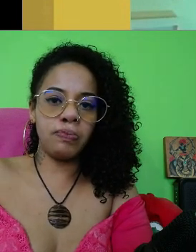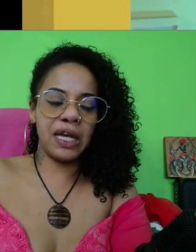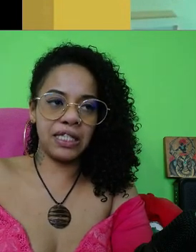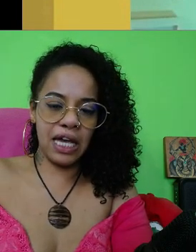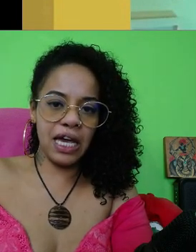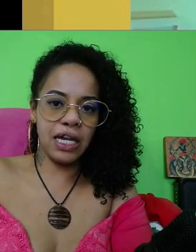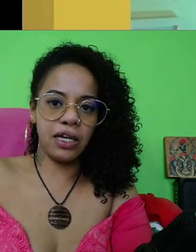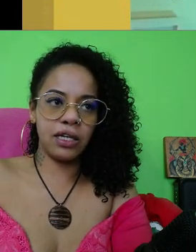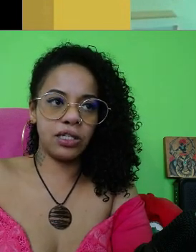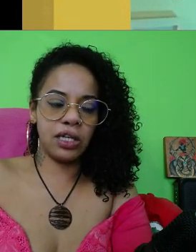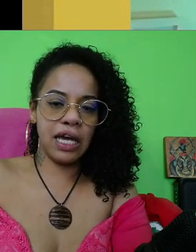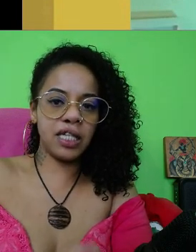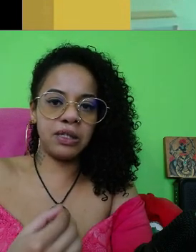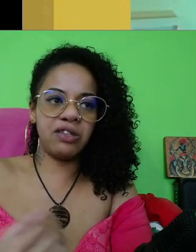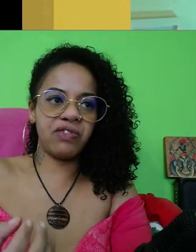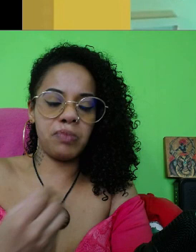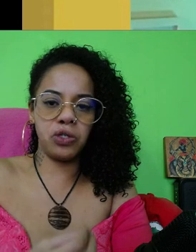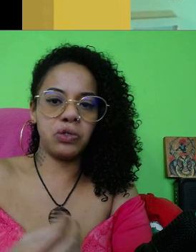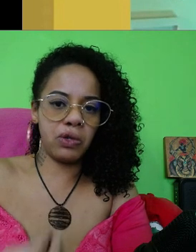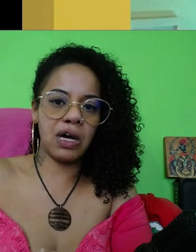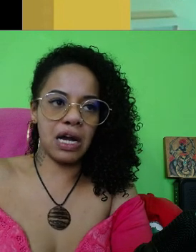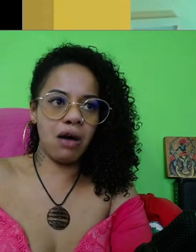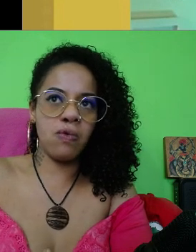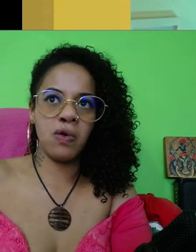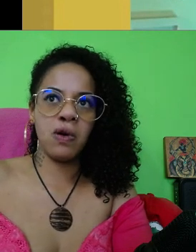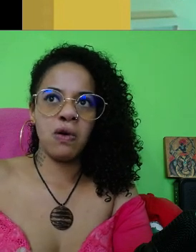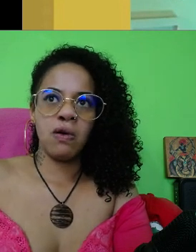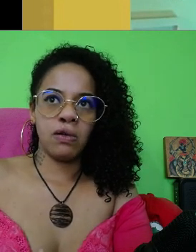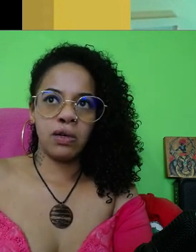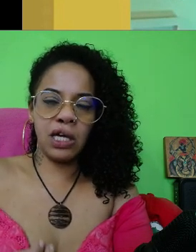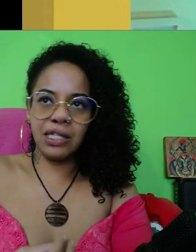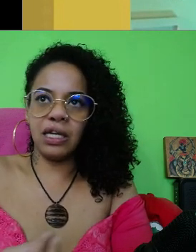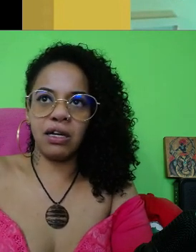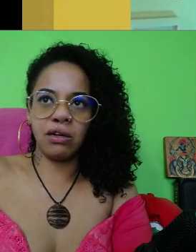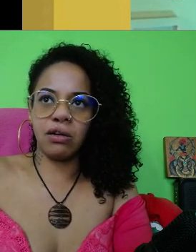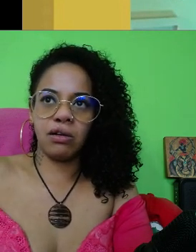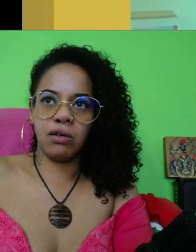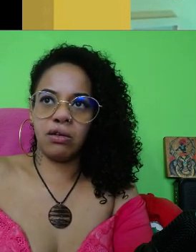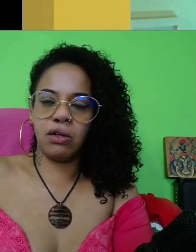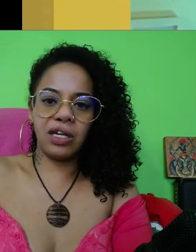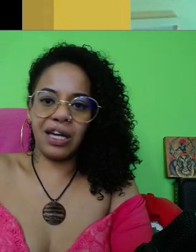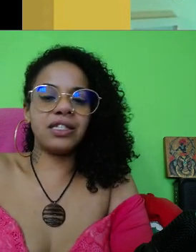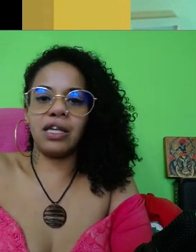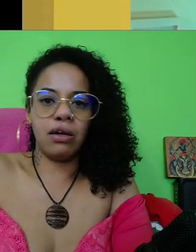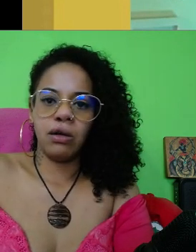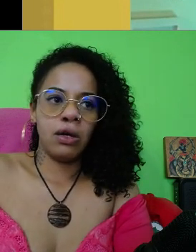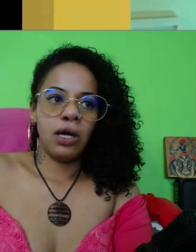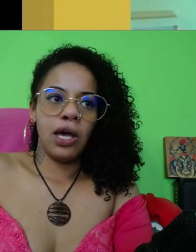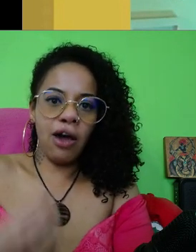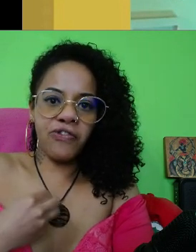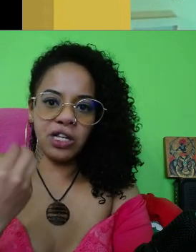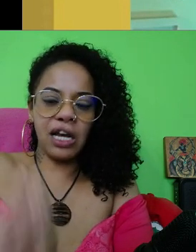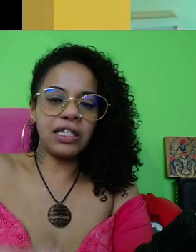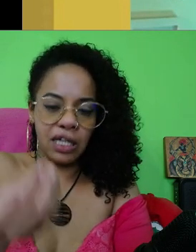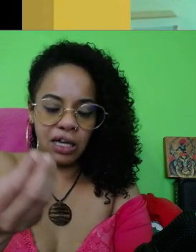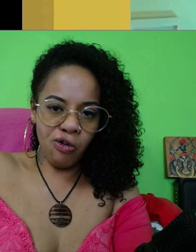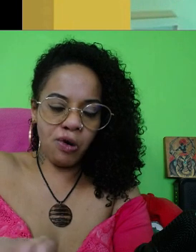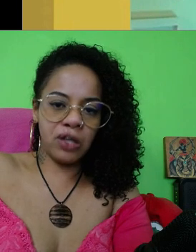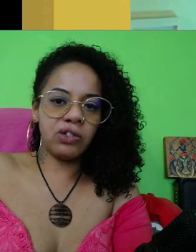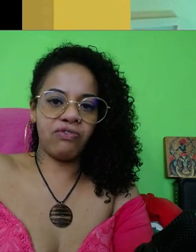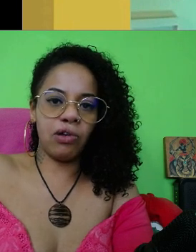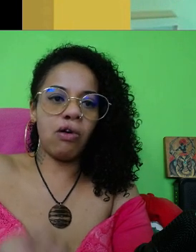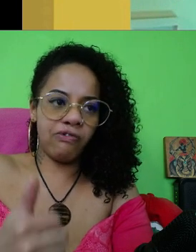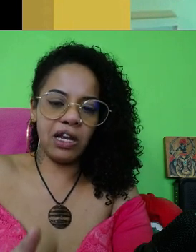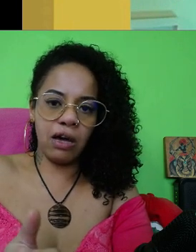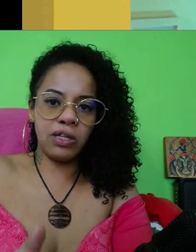é porque eu não tô mais nele especificamente no seu canal que assim quer dizer eu fortaleci